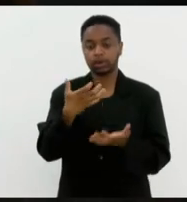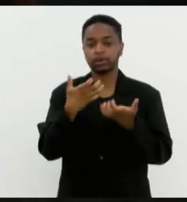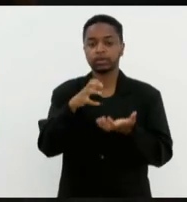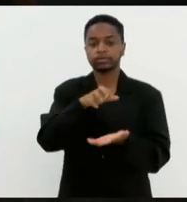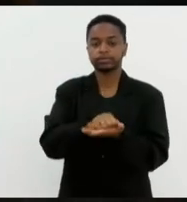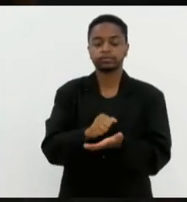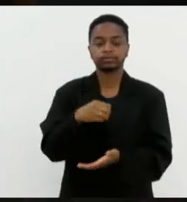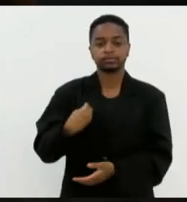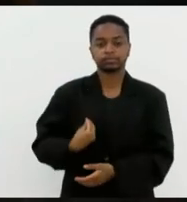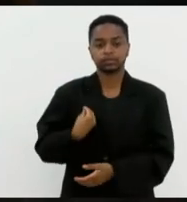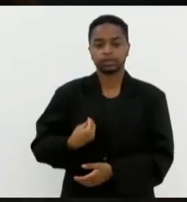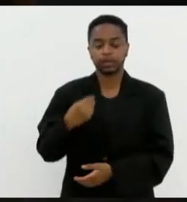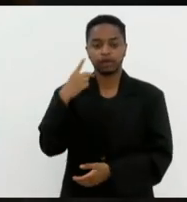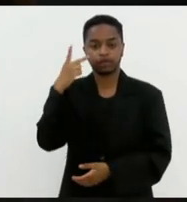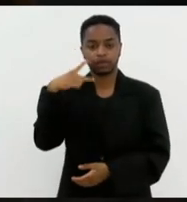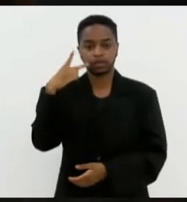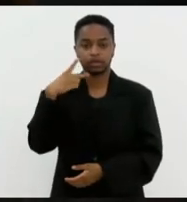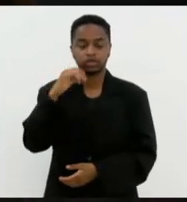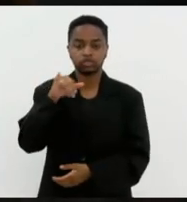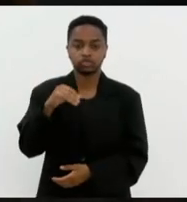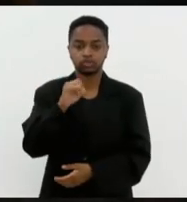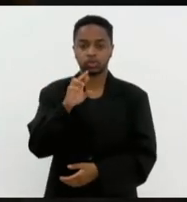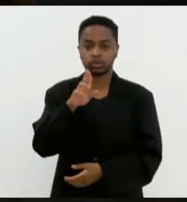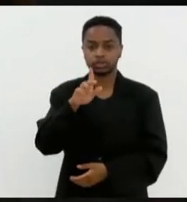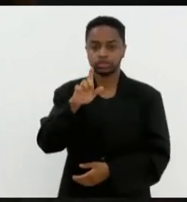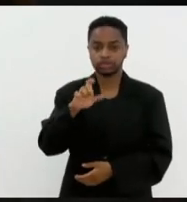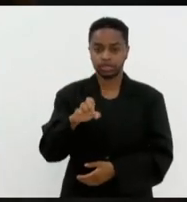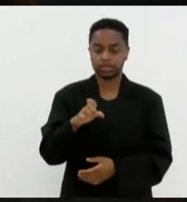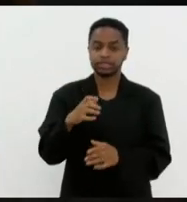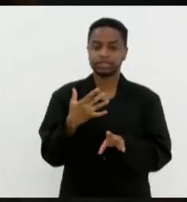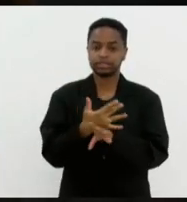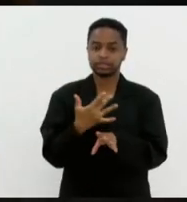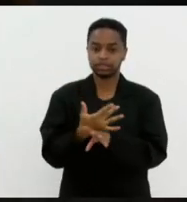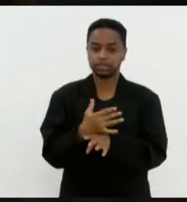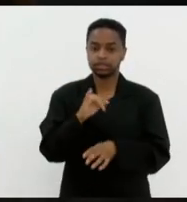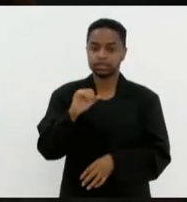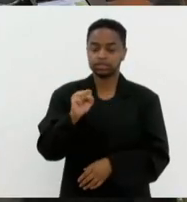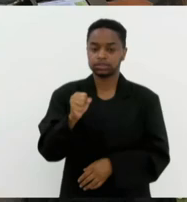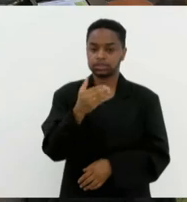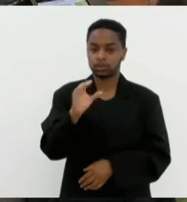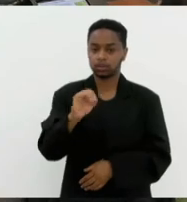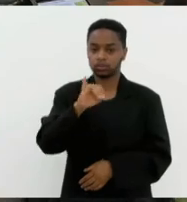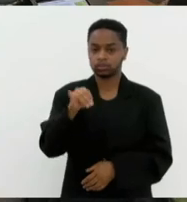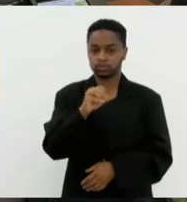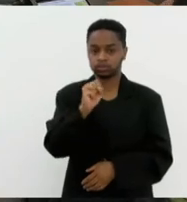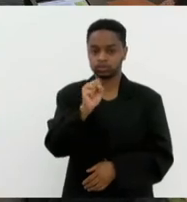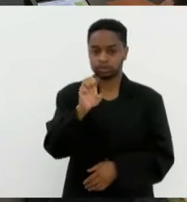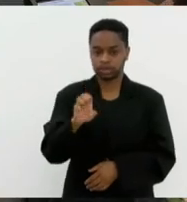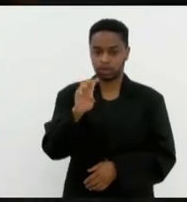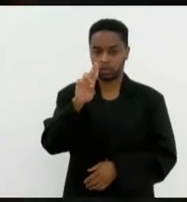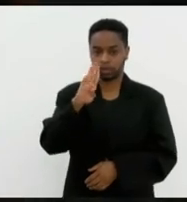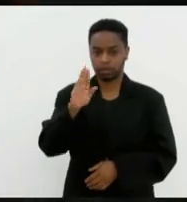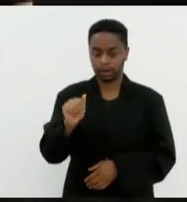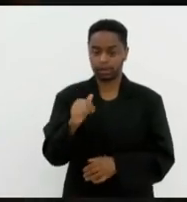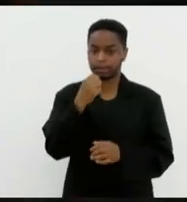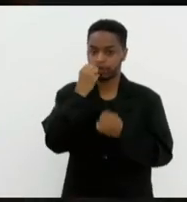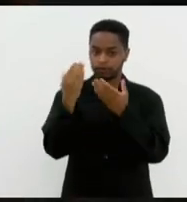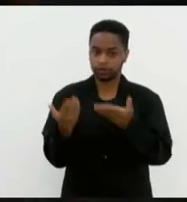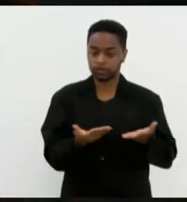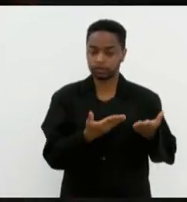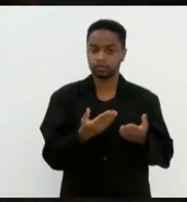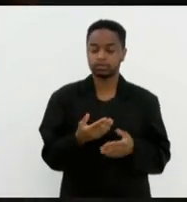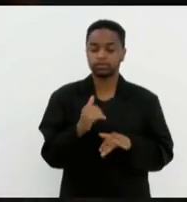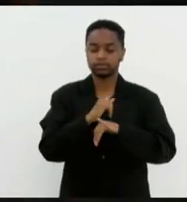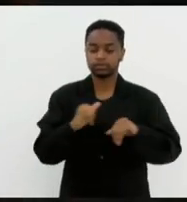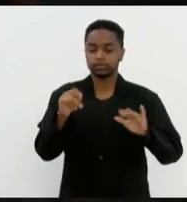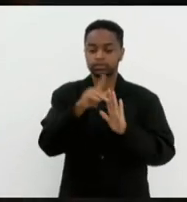do vereador Jorge Valeriotti, da cidade de São José de Ubá. Seja muito bem-vindo. Anuncio o projeto de lei